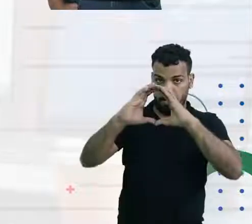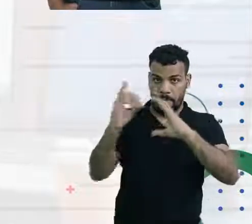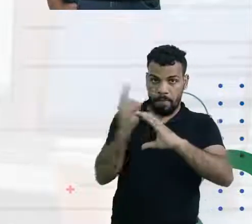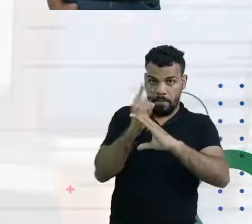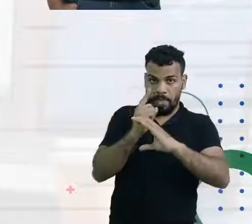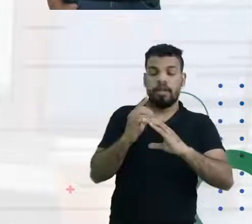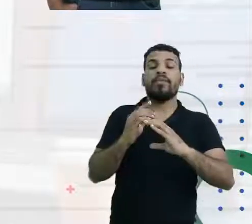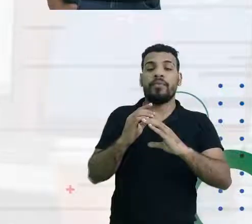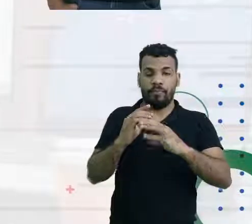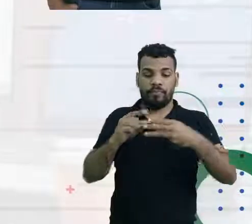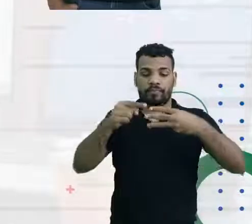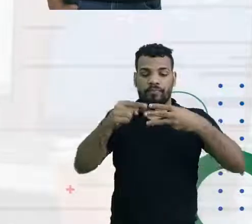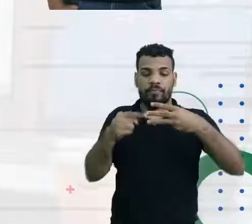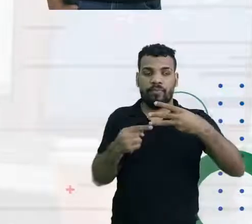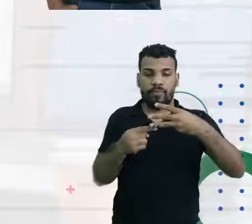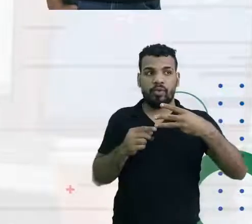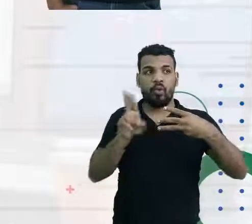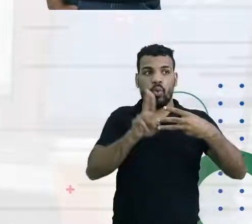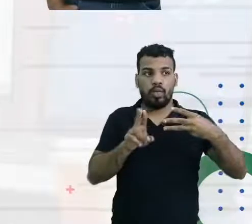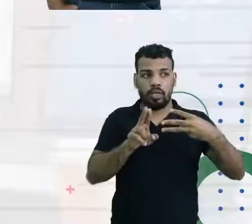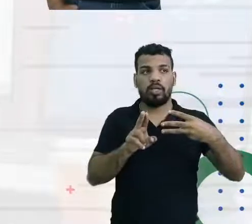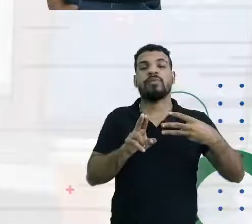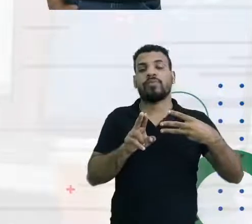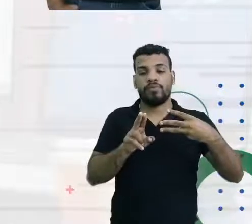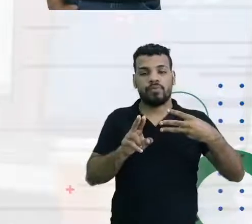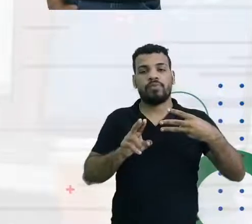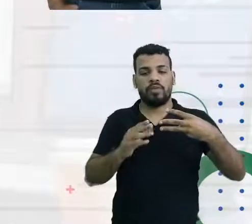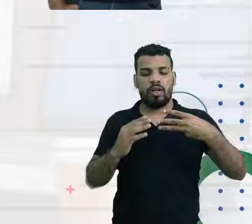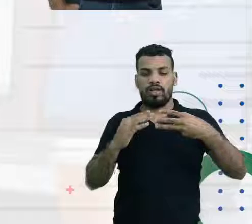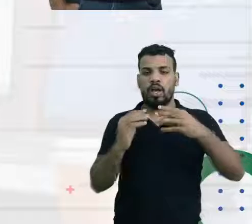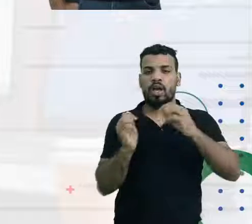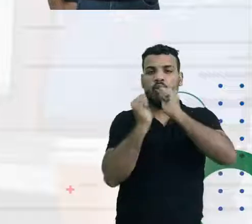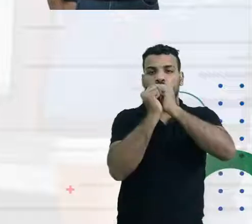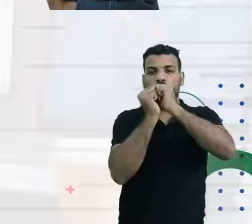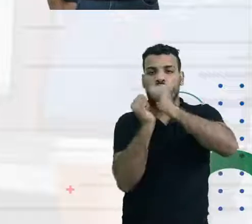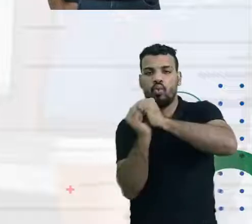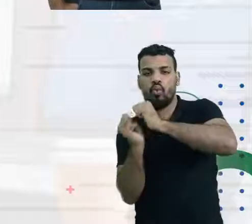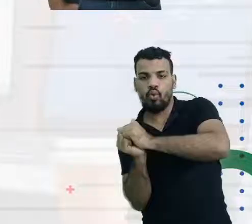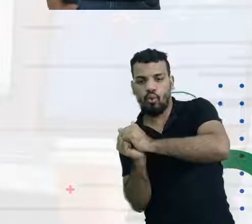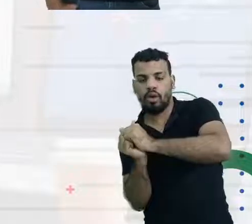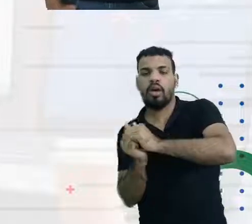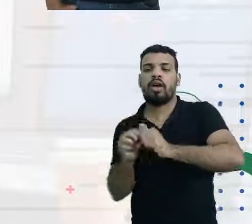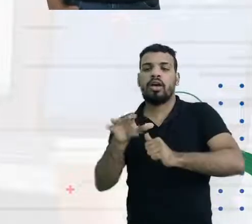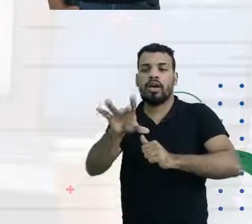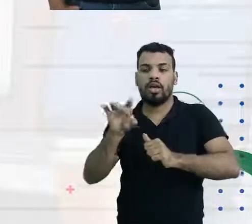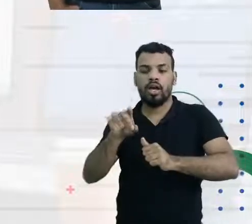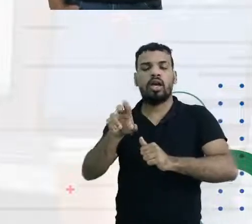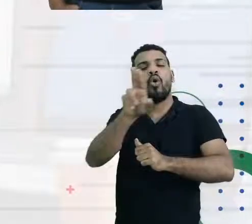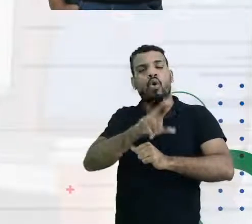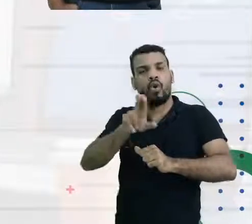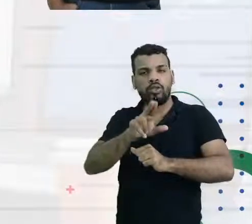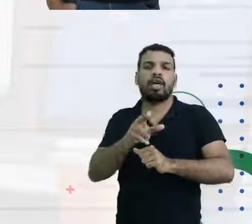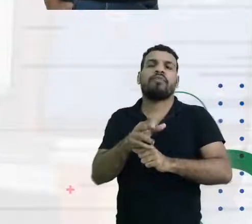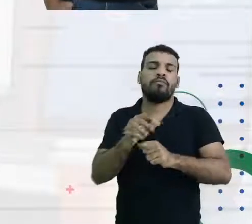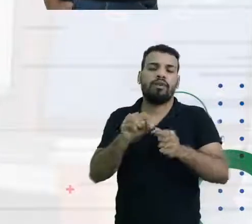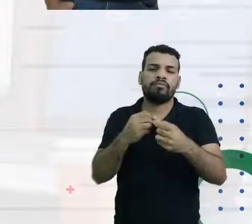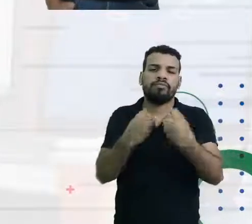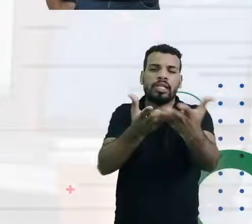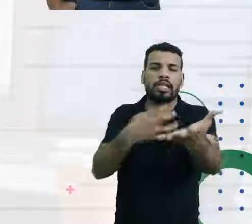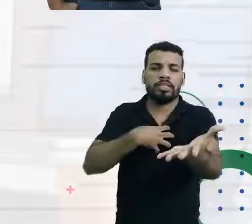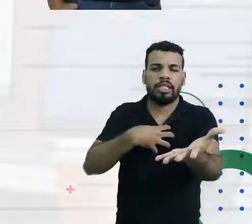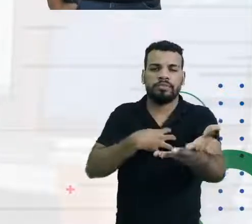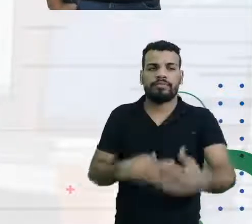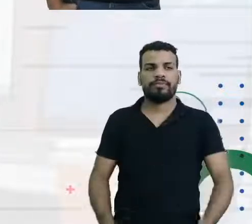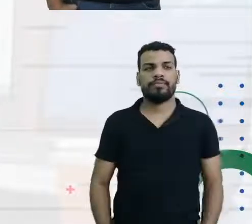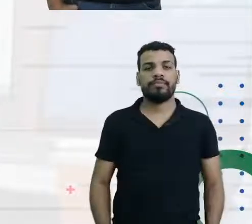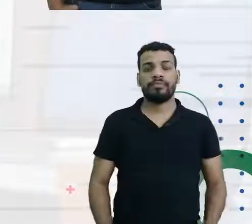projetos usam essas cores análogas, essas cores que estão lado a lado dentro do círculo, para causar algumas sensações. As